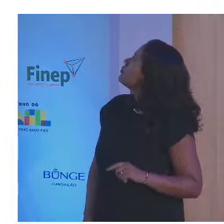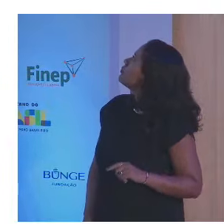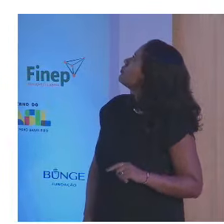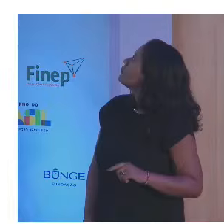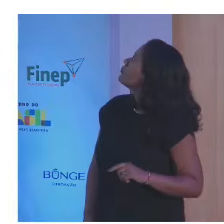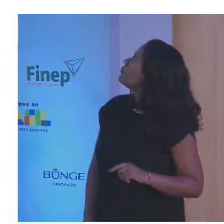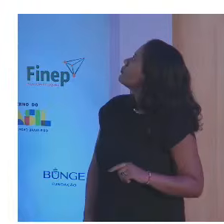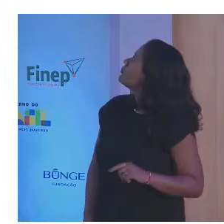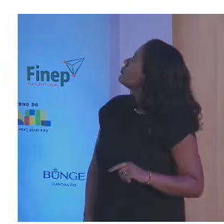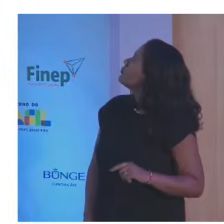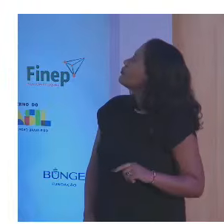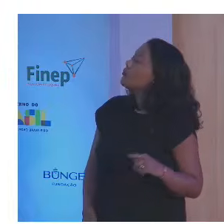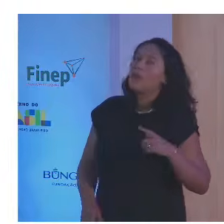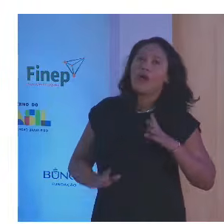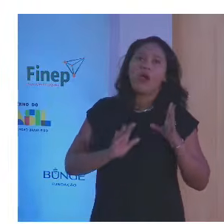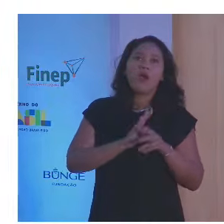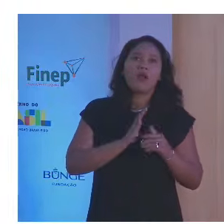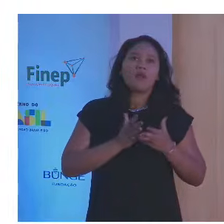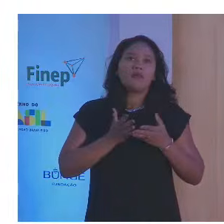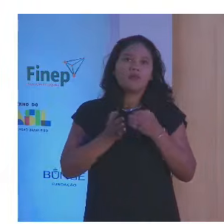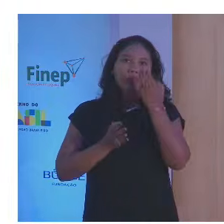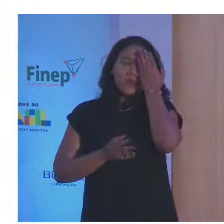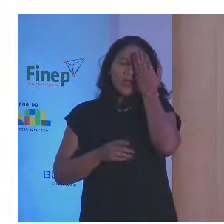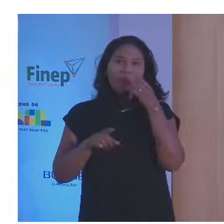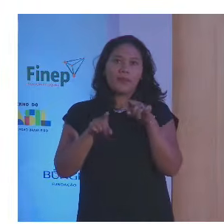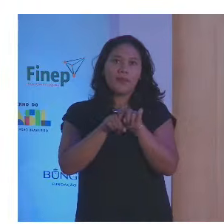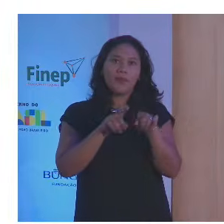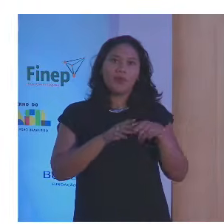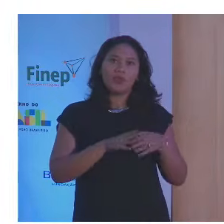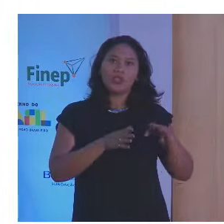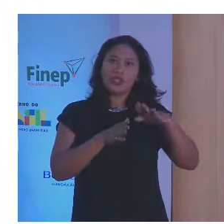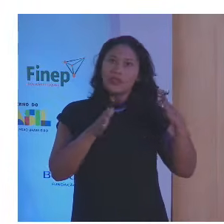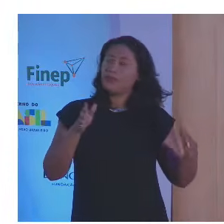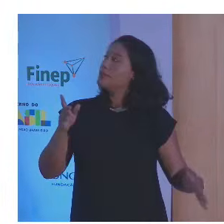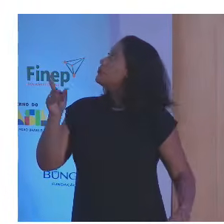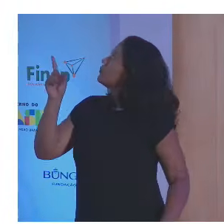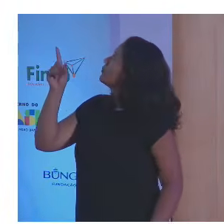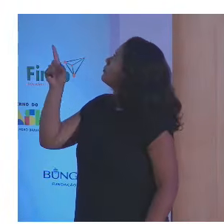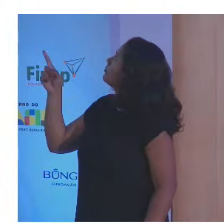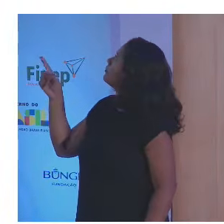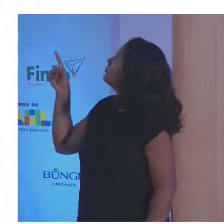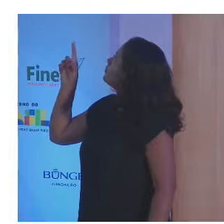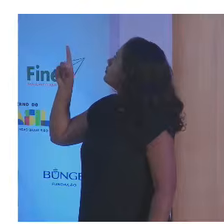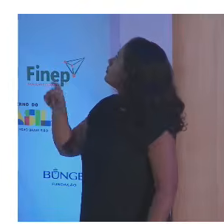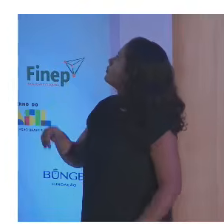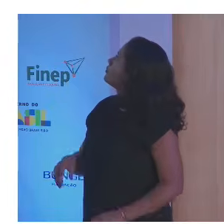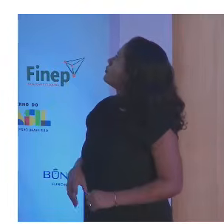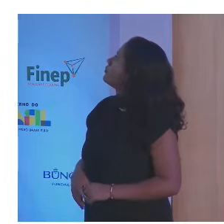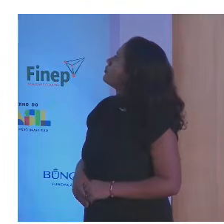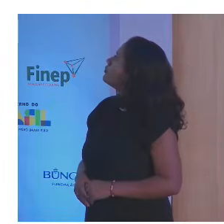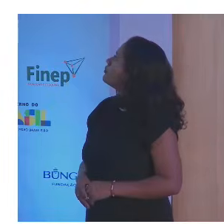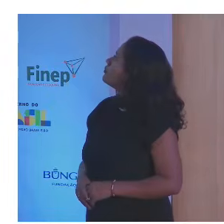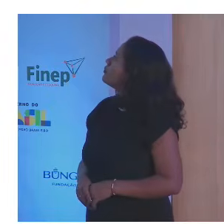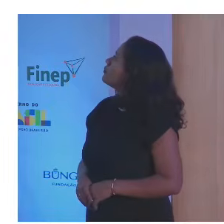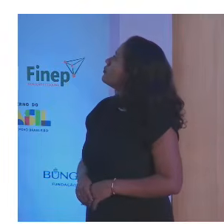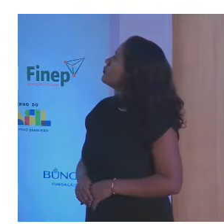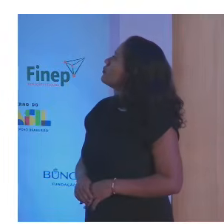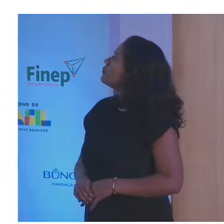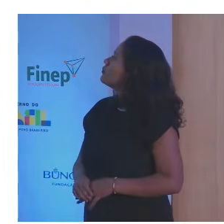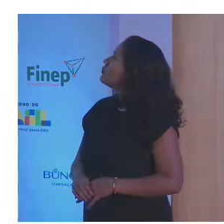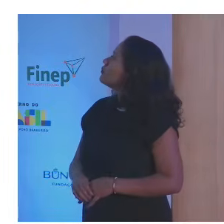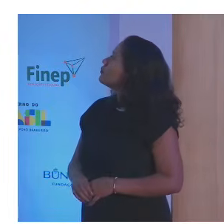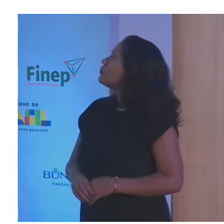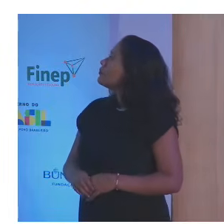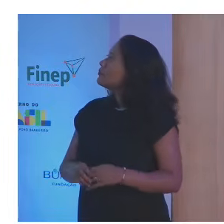vendo? E as costeiras. E as nossas costeiras, que são muitas, não estão nesse programa, porque é um programa específico, etc.